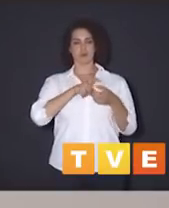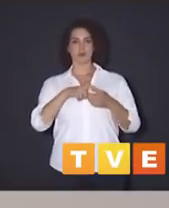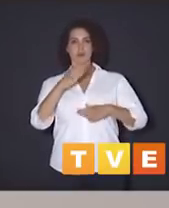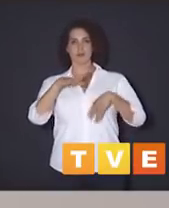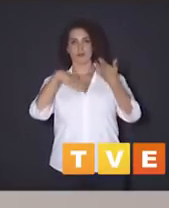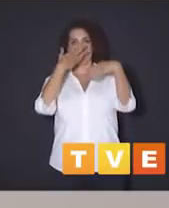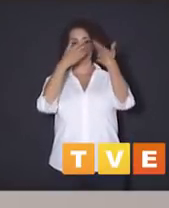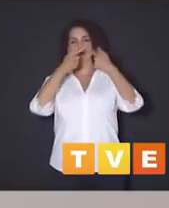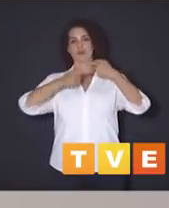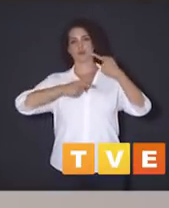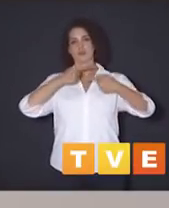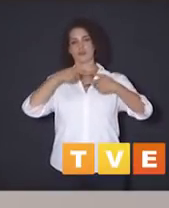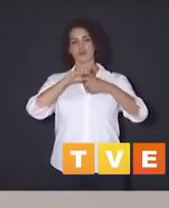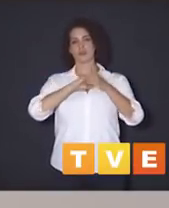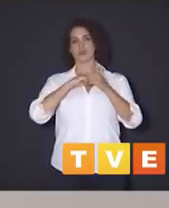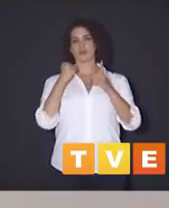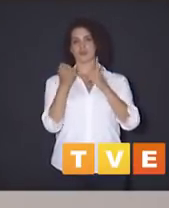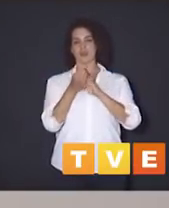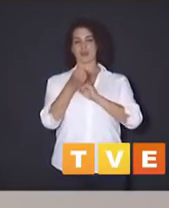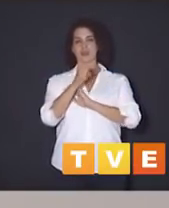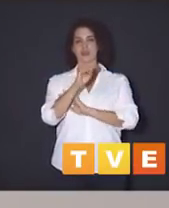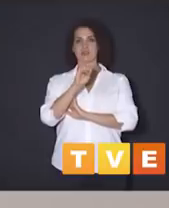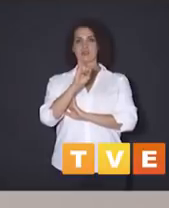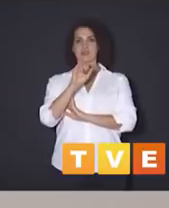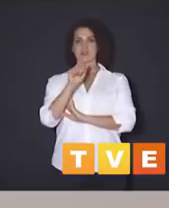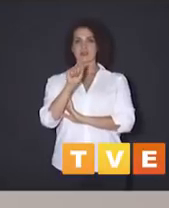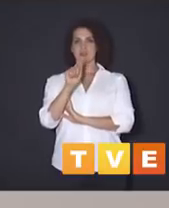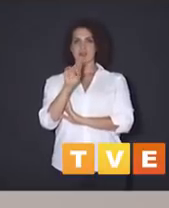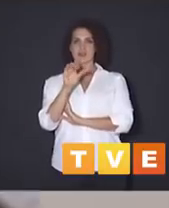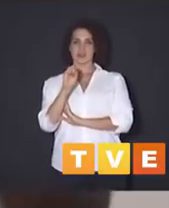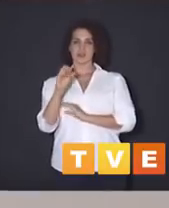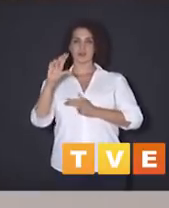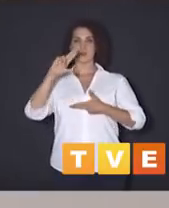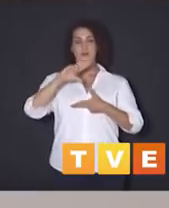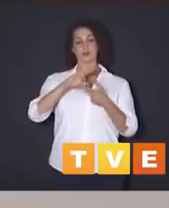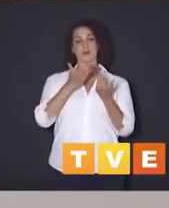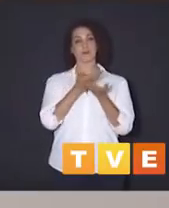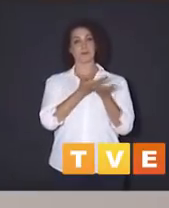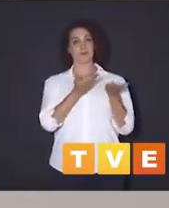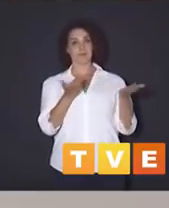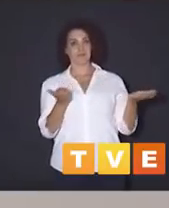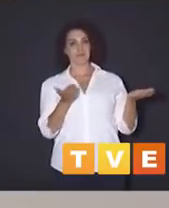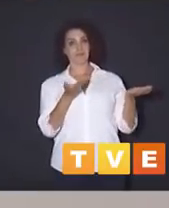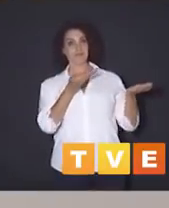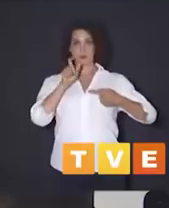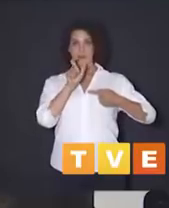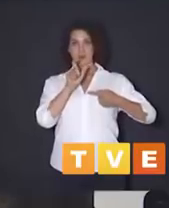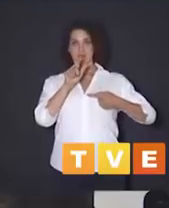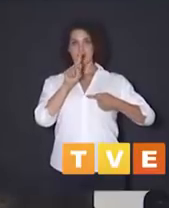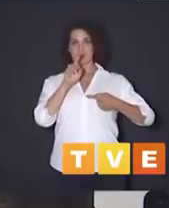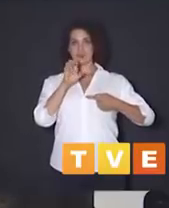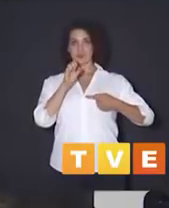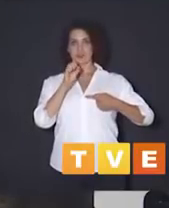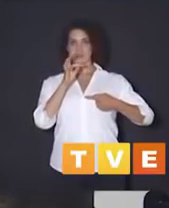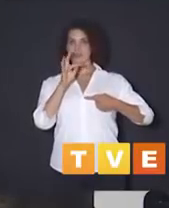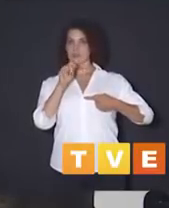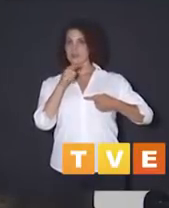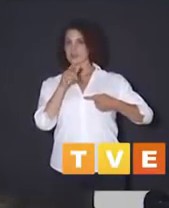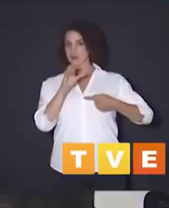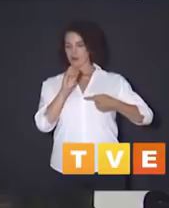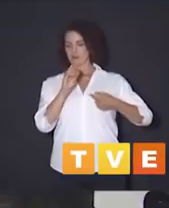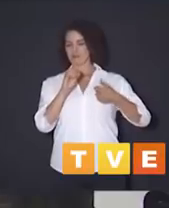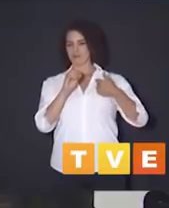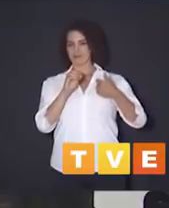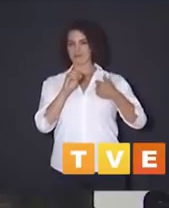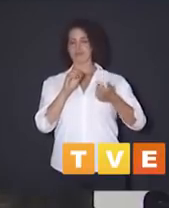social sigs o fifa.com você estranha e richa boa tarde